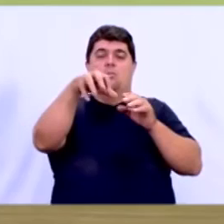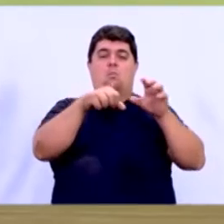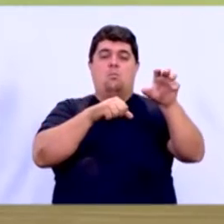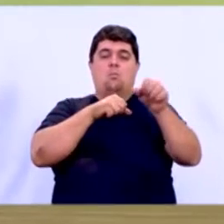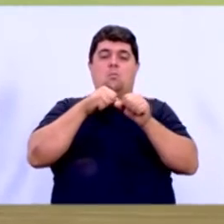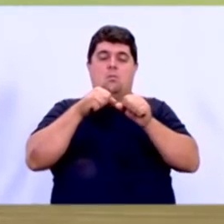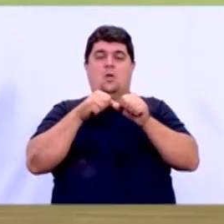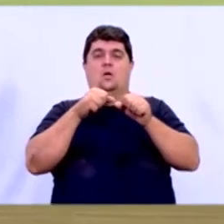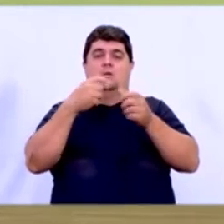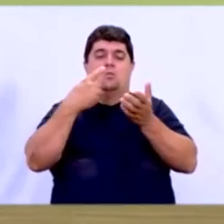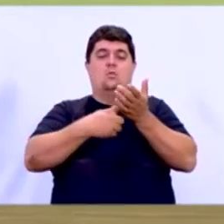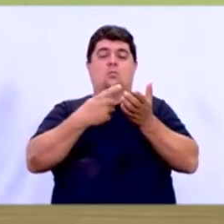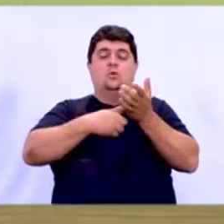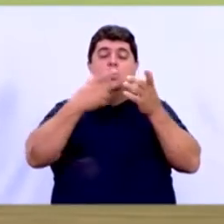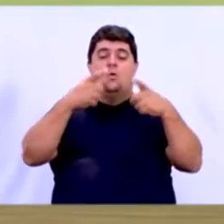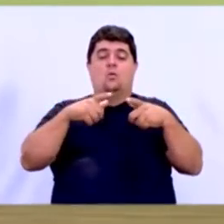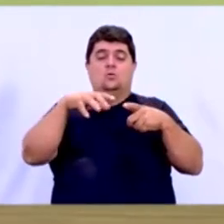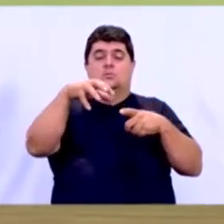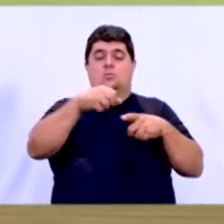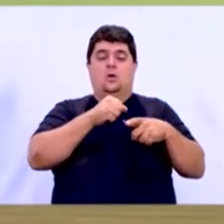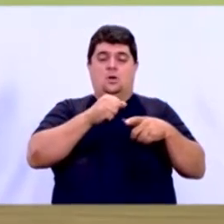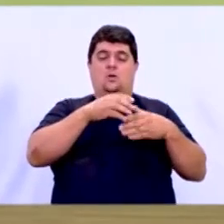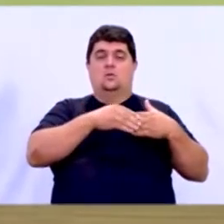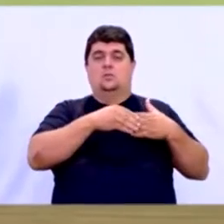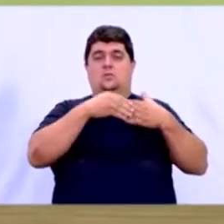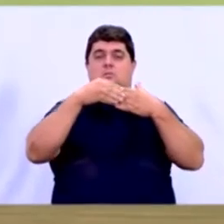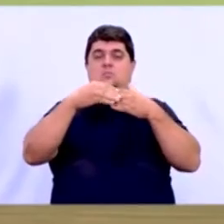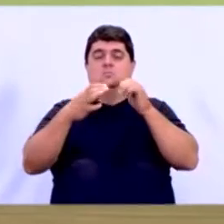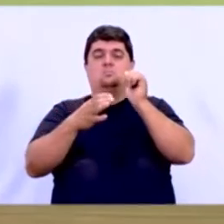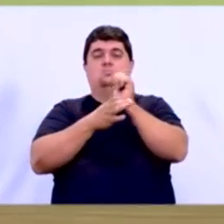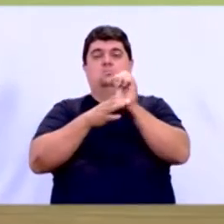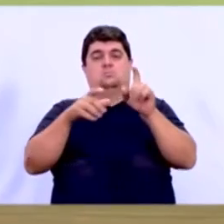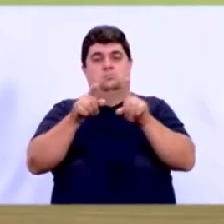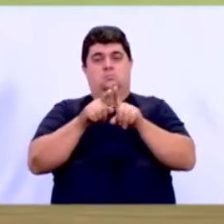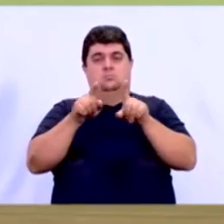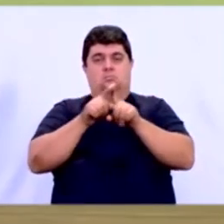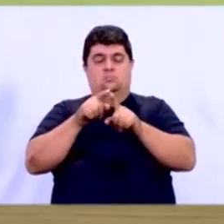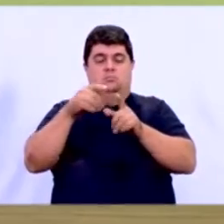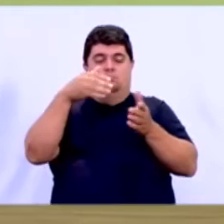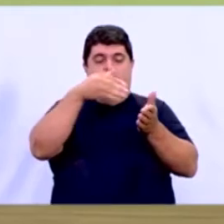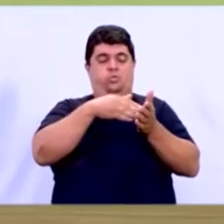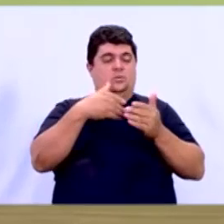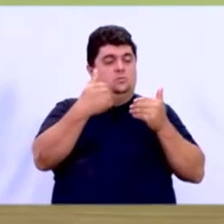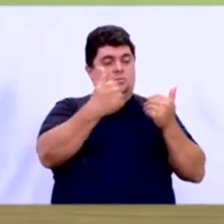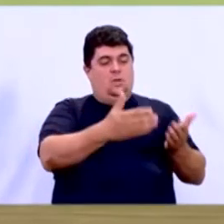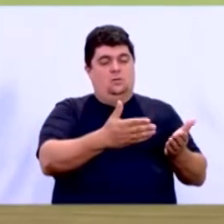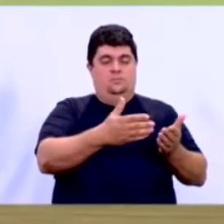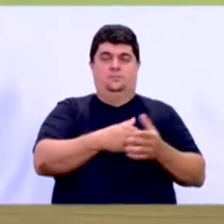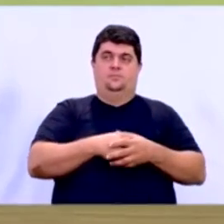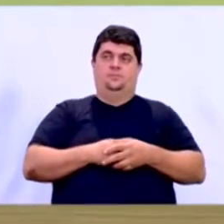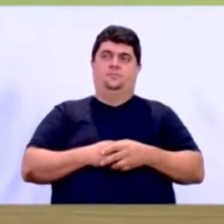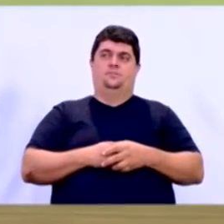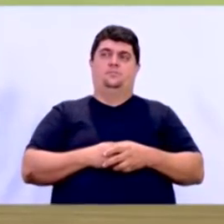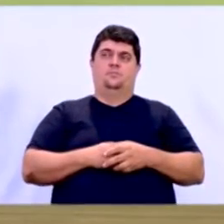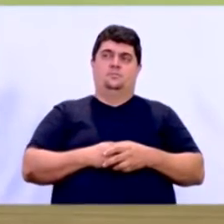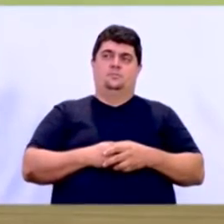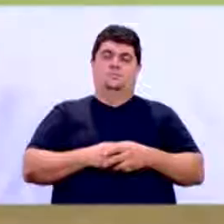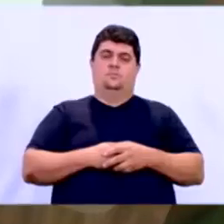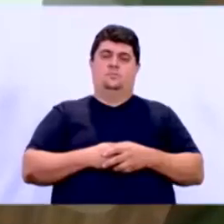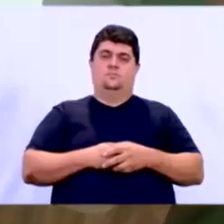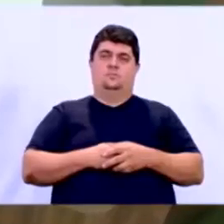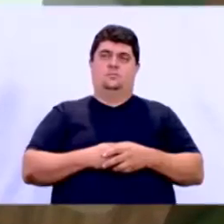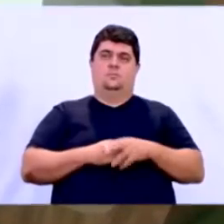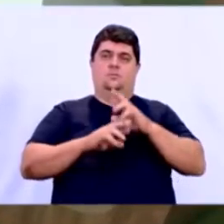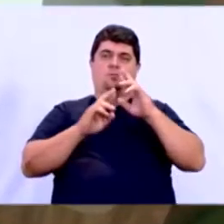no local combinado e transportar com segurança até o local de destino. Então, o diferencial